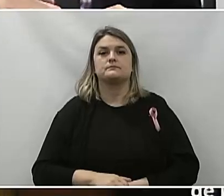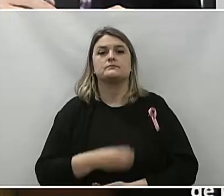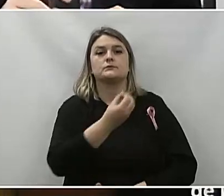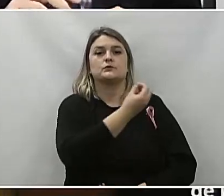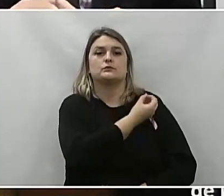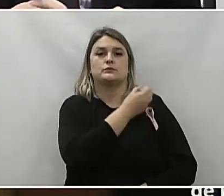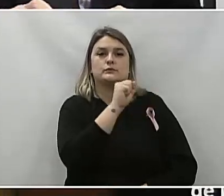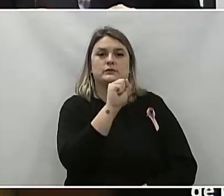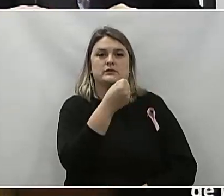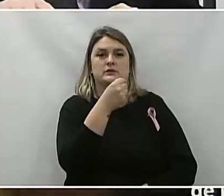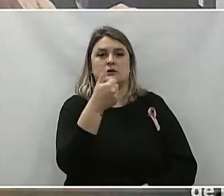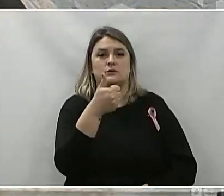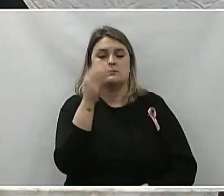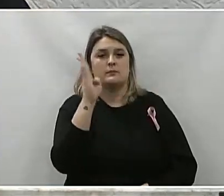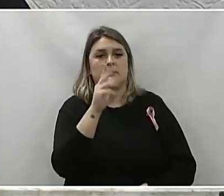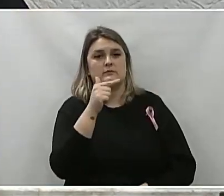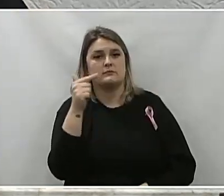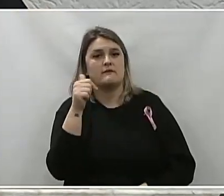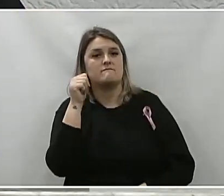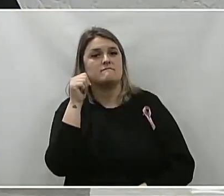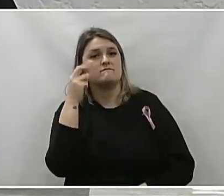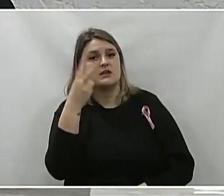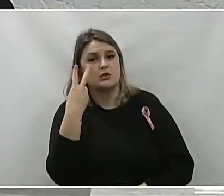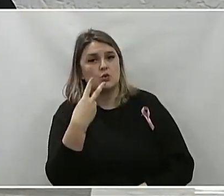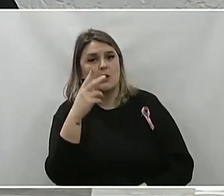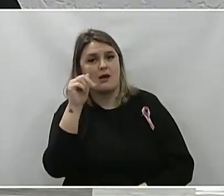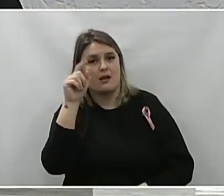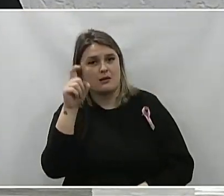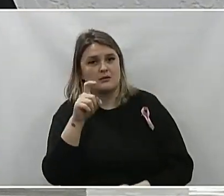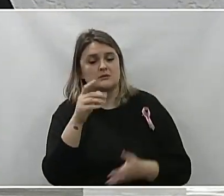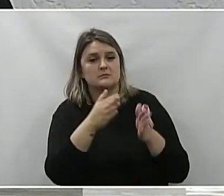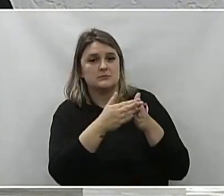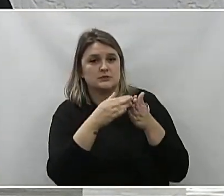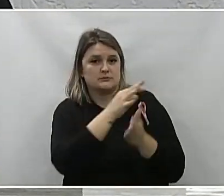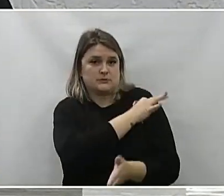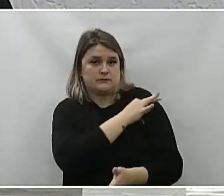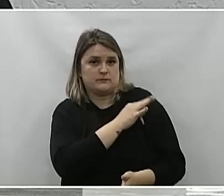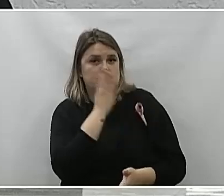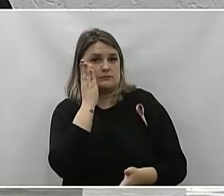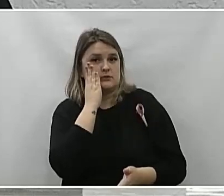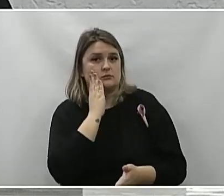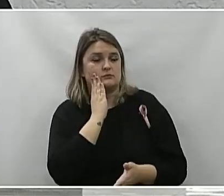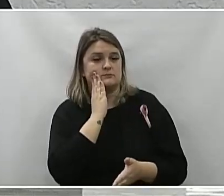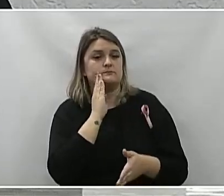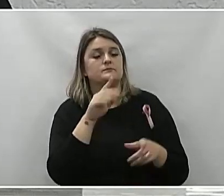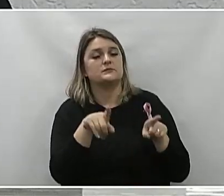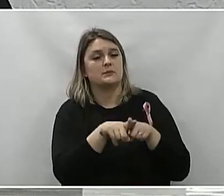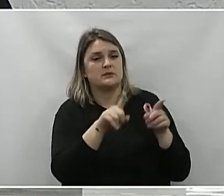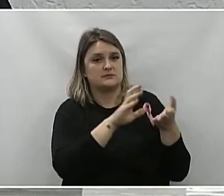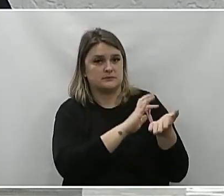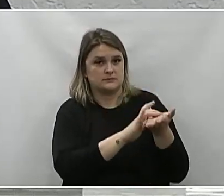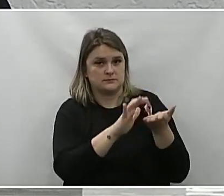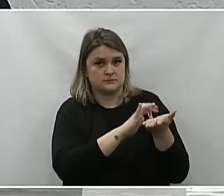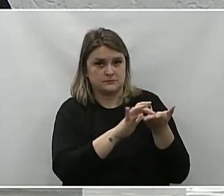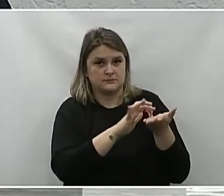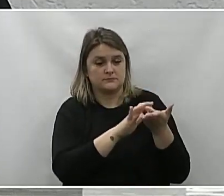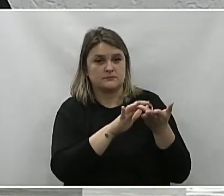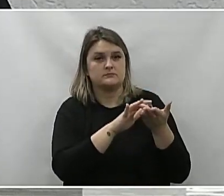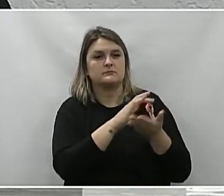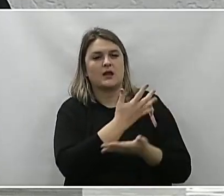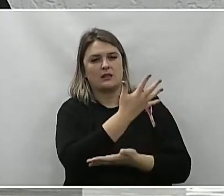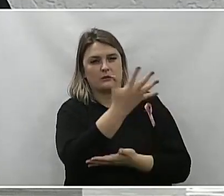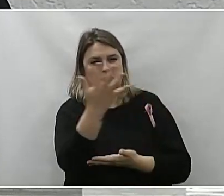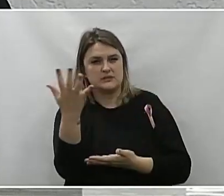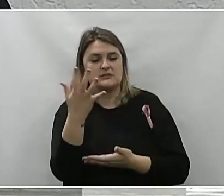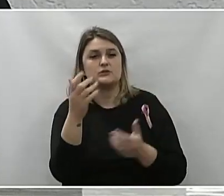número 81 de 2022 do vereador Alex de Anastácio ao Senhor Prefeito Municipal e a Secretaria de Meio